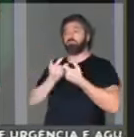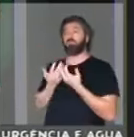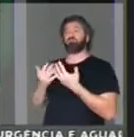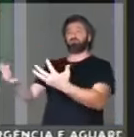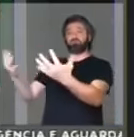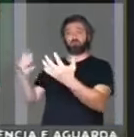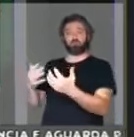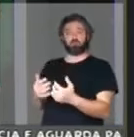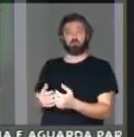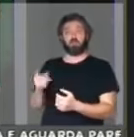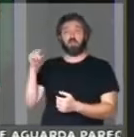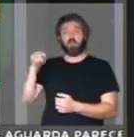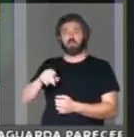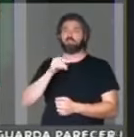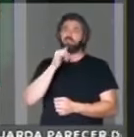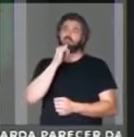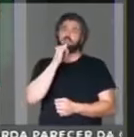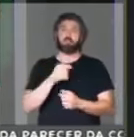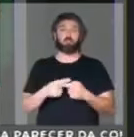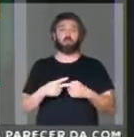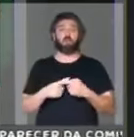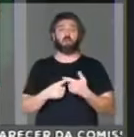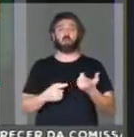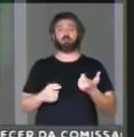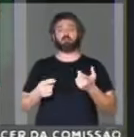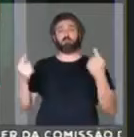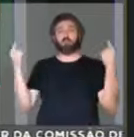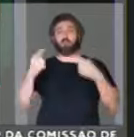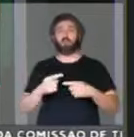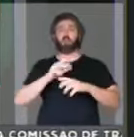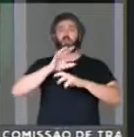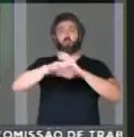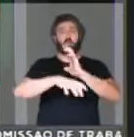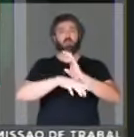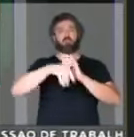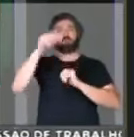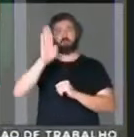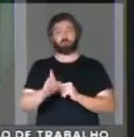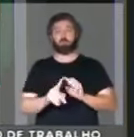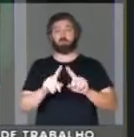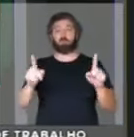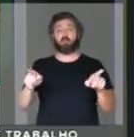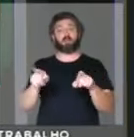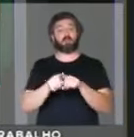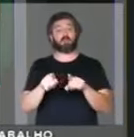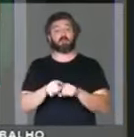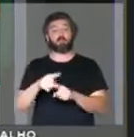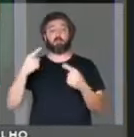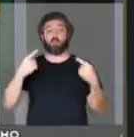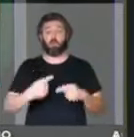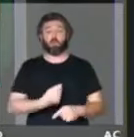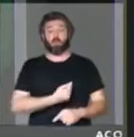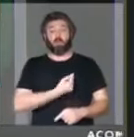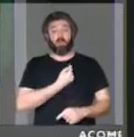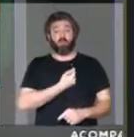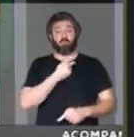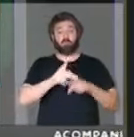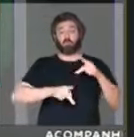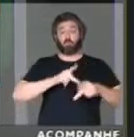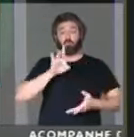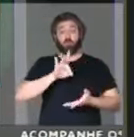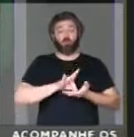isso é muito triste porque isso depõe contra o nosso meio ambiente mas isso depõe também contra a vida dos nossos povos